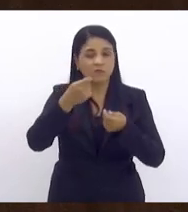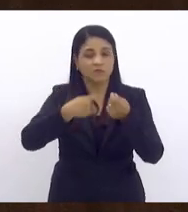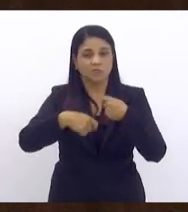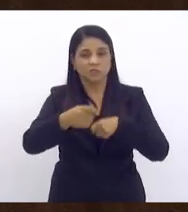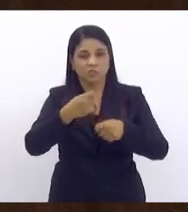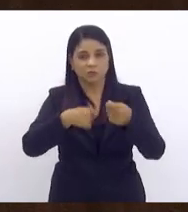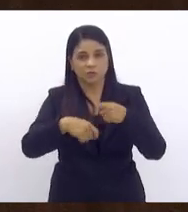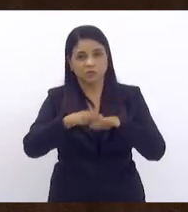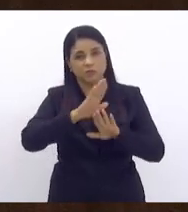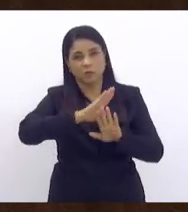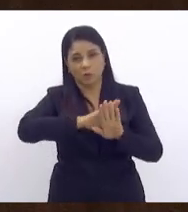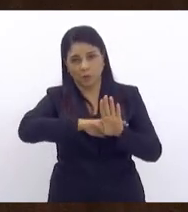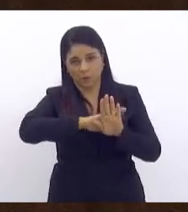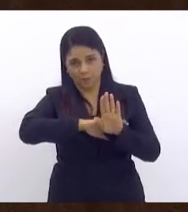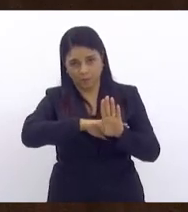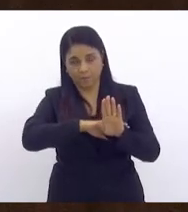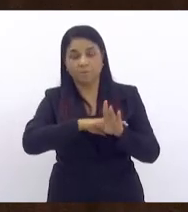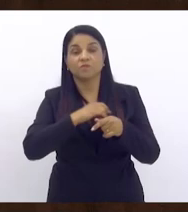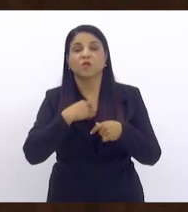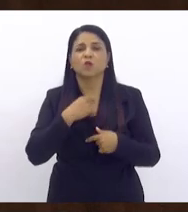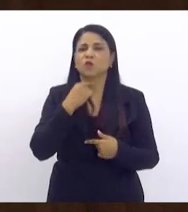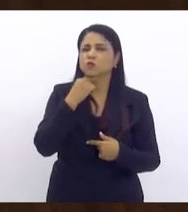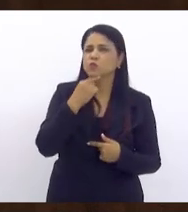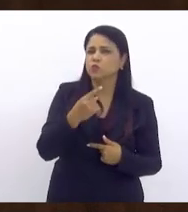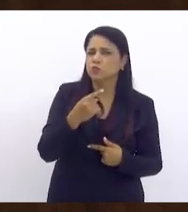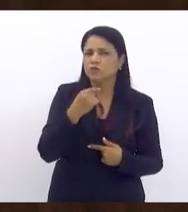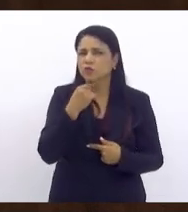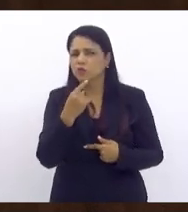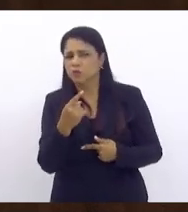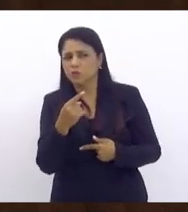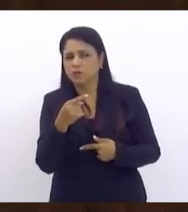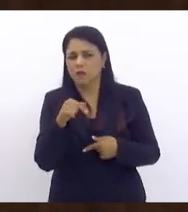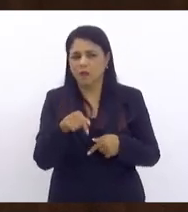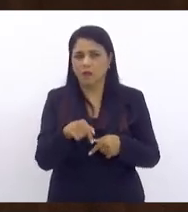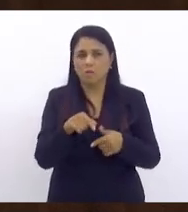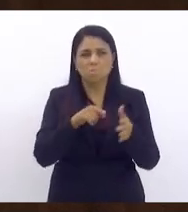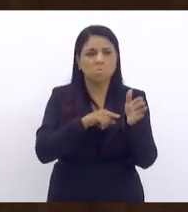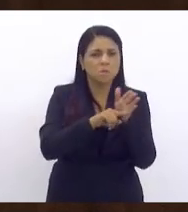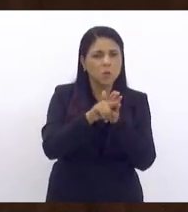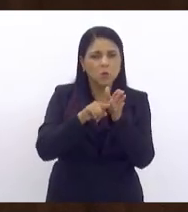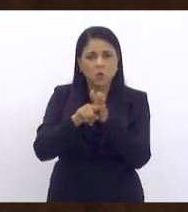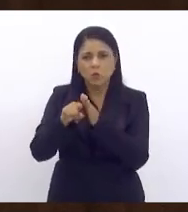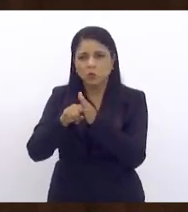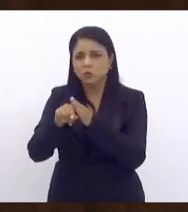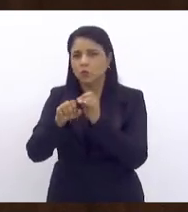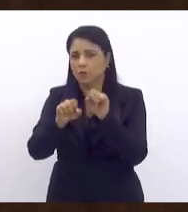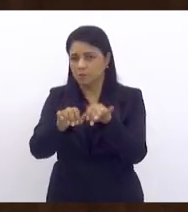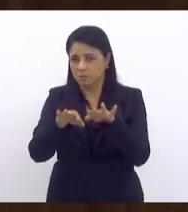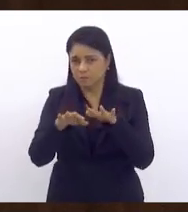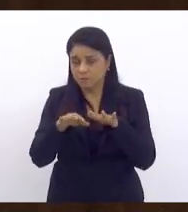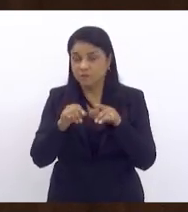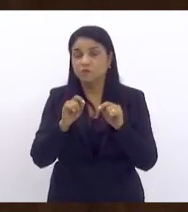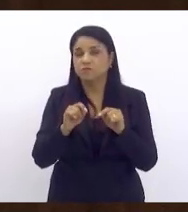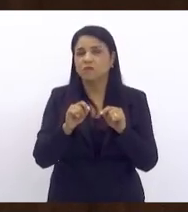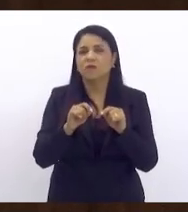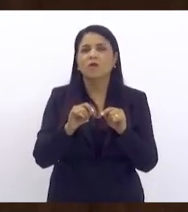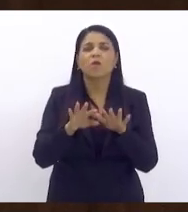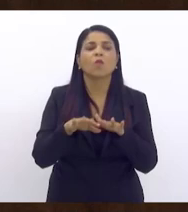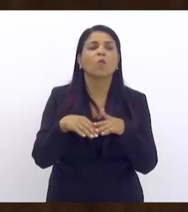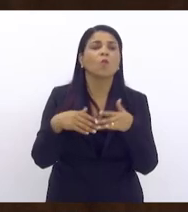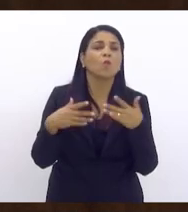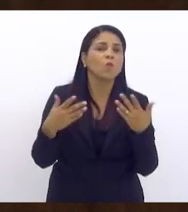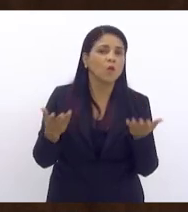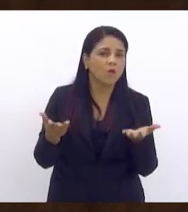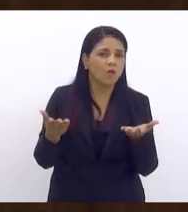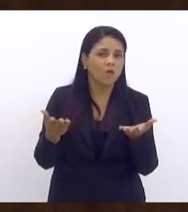indireta. E eu trago uma dúvida aqui para o plenário, para a casa, para a mesa: qual seria o alcance